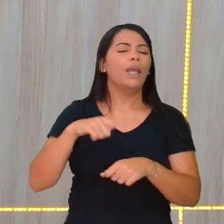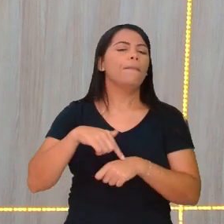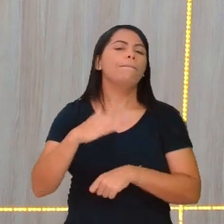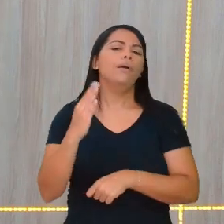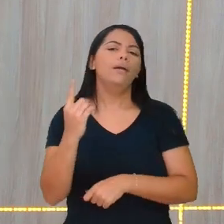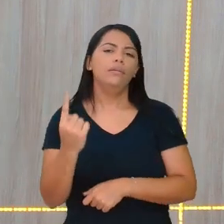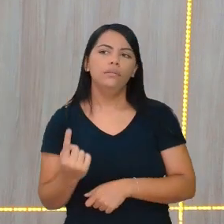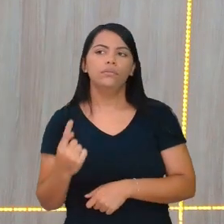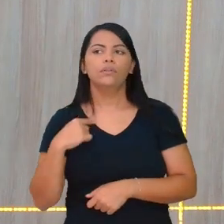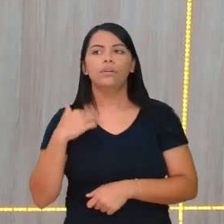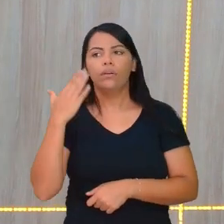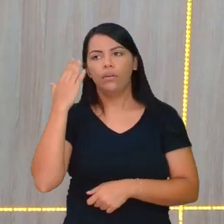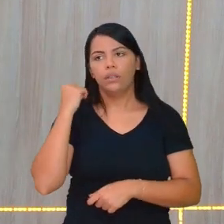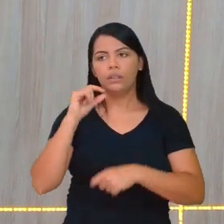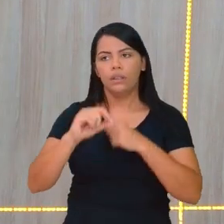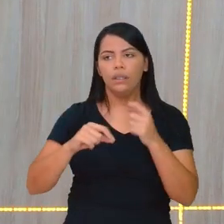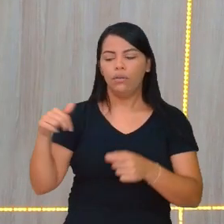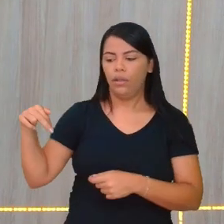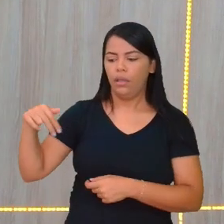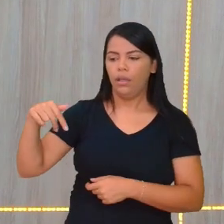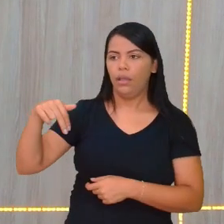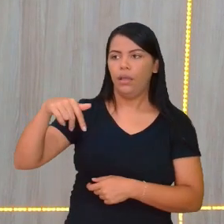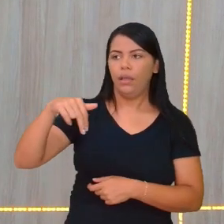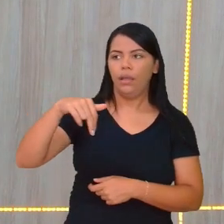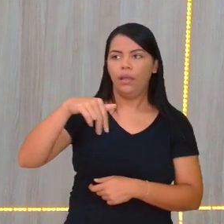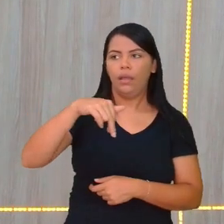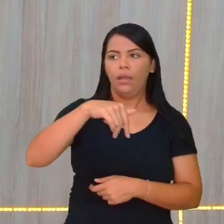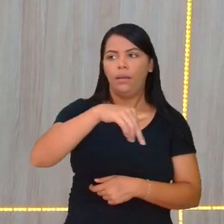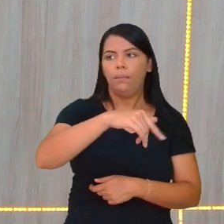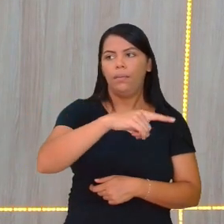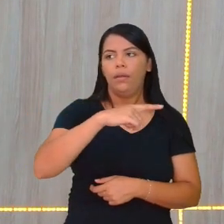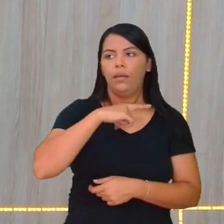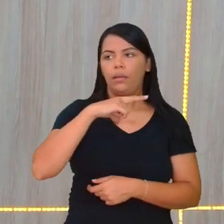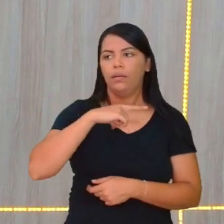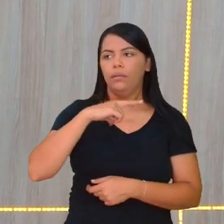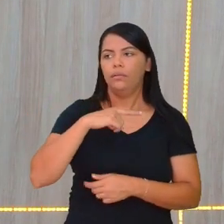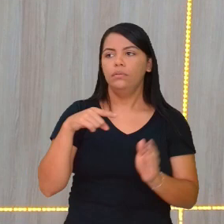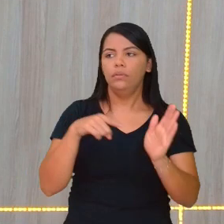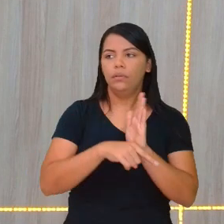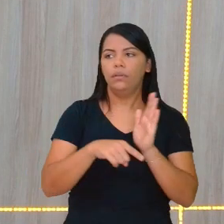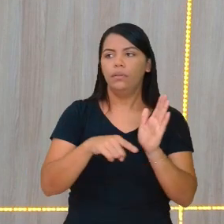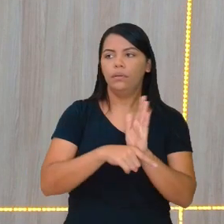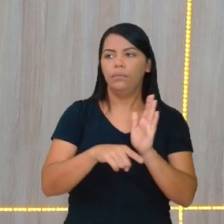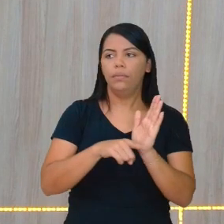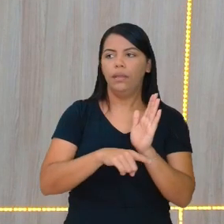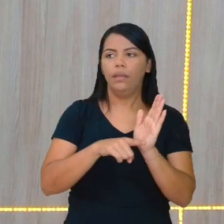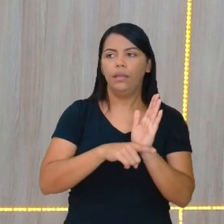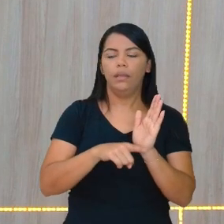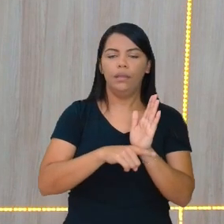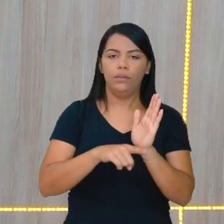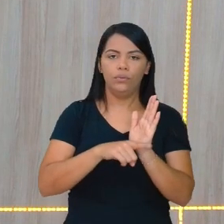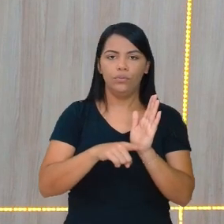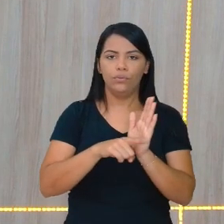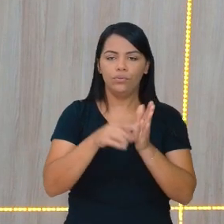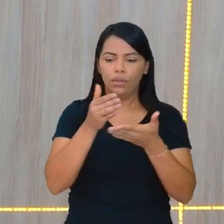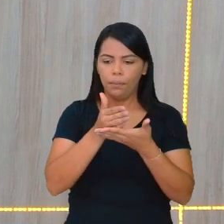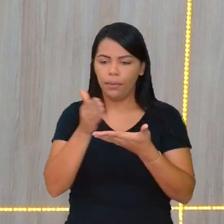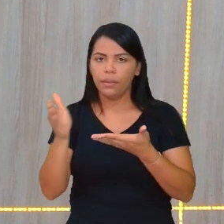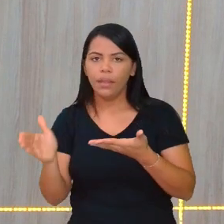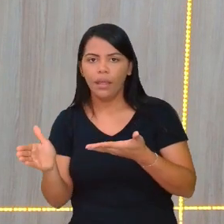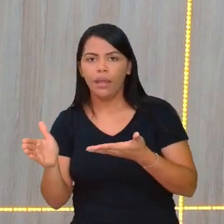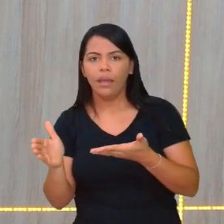sei que a pé eu tenho menos da metade. Ficou simples?